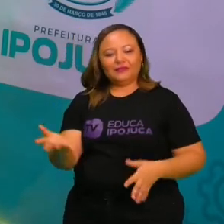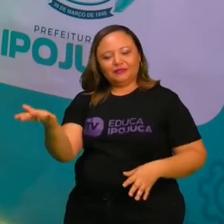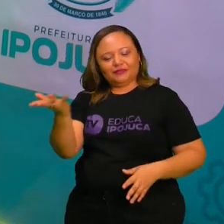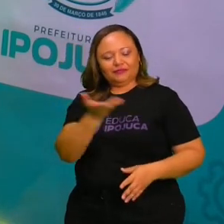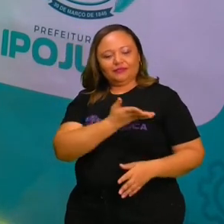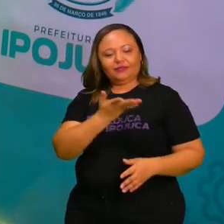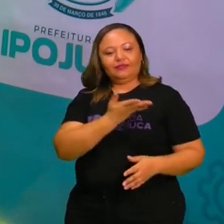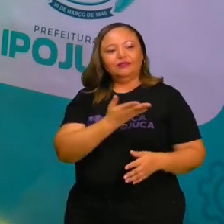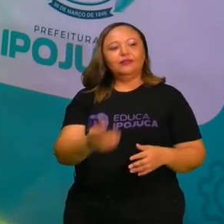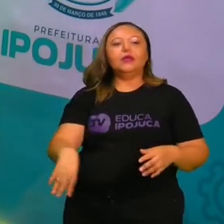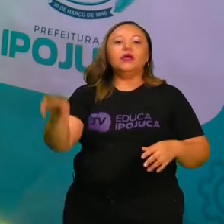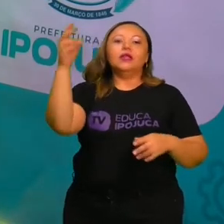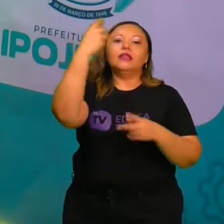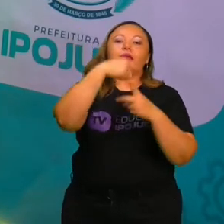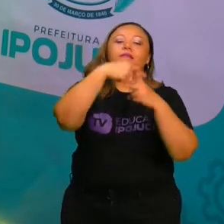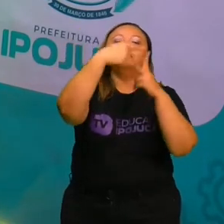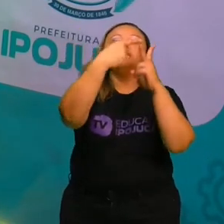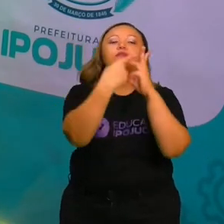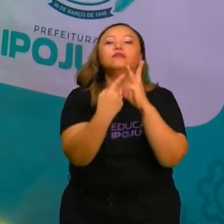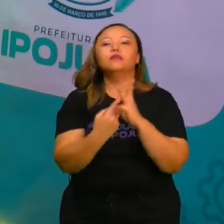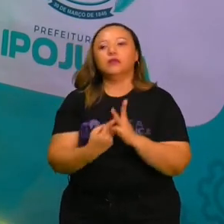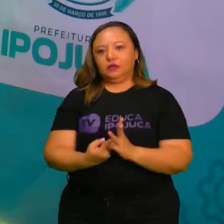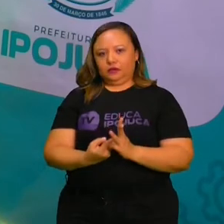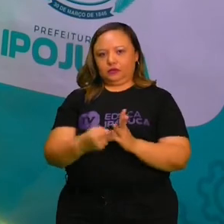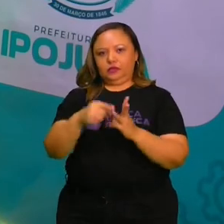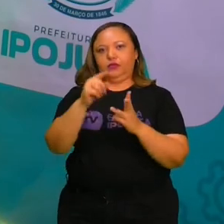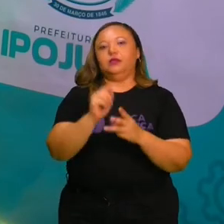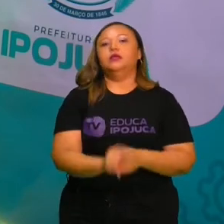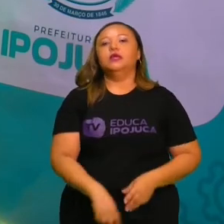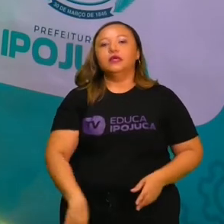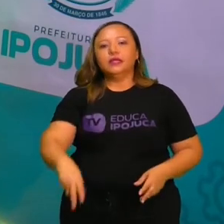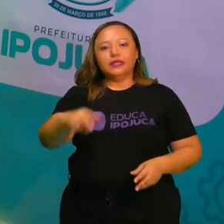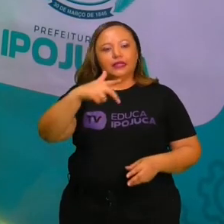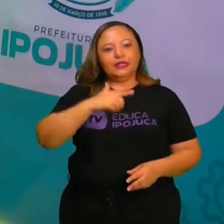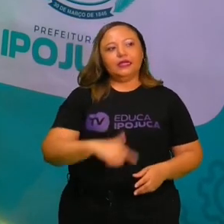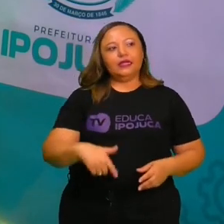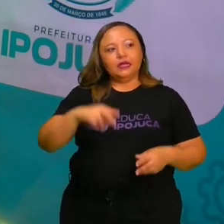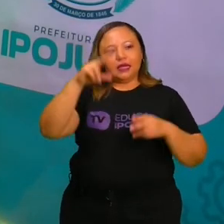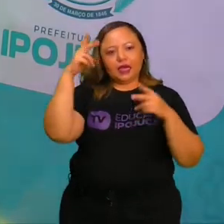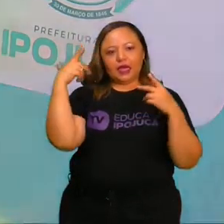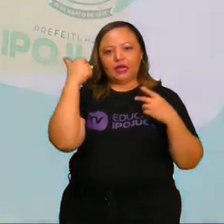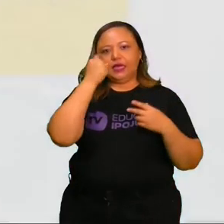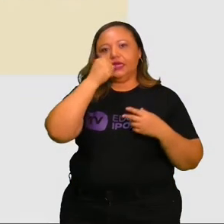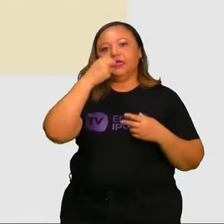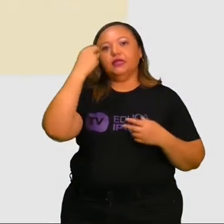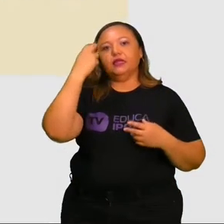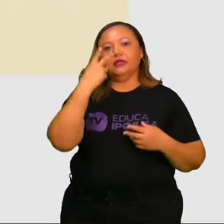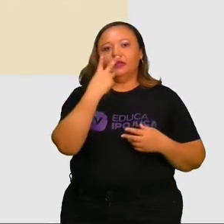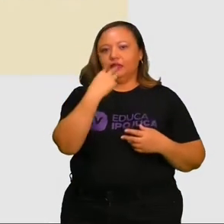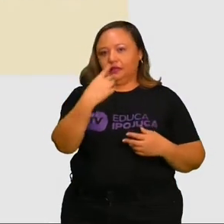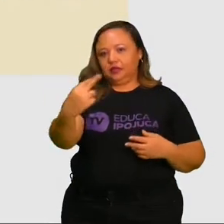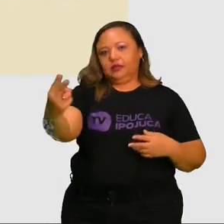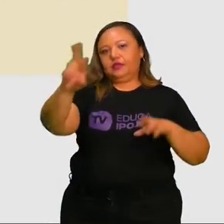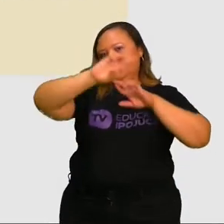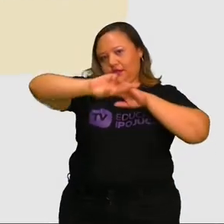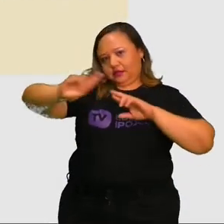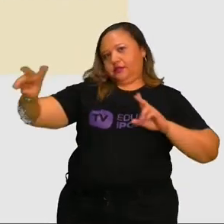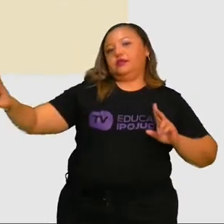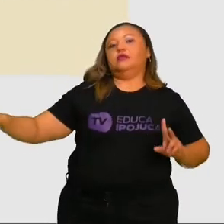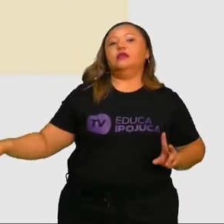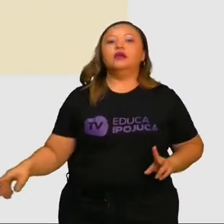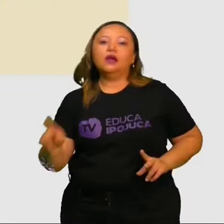E nós temos também três letrinhas estrangeiras, que é o W, o K e o Y, certo?